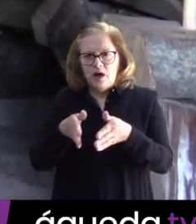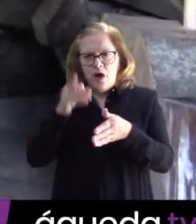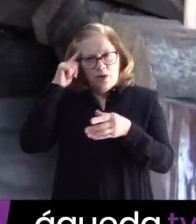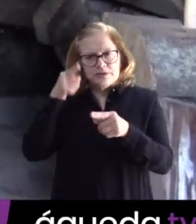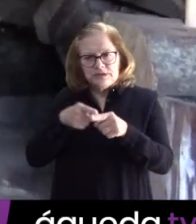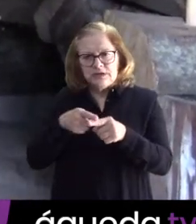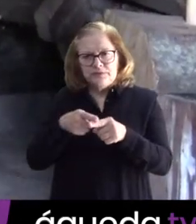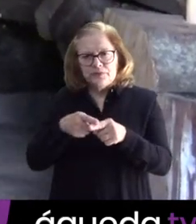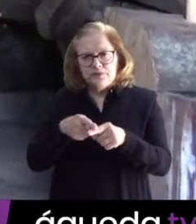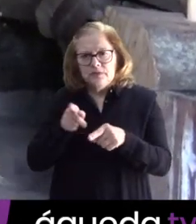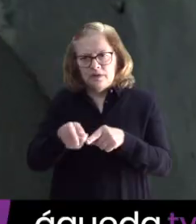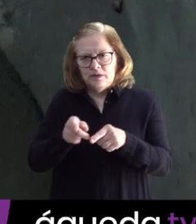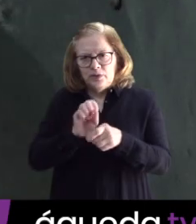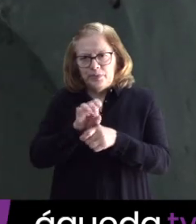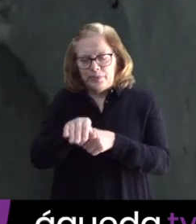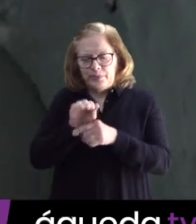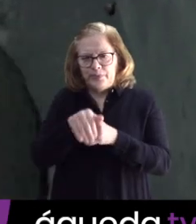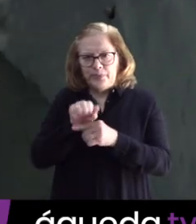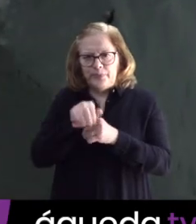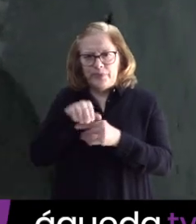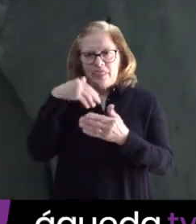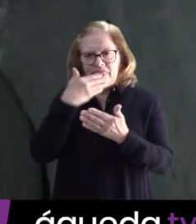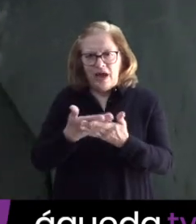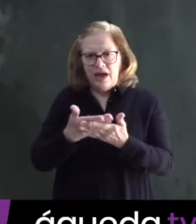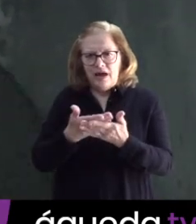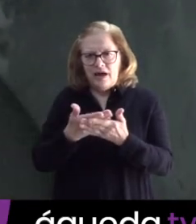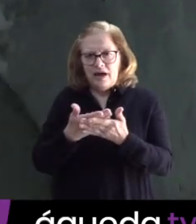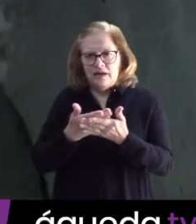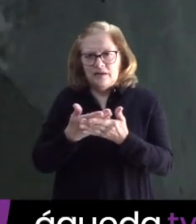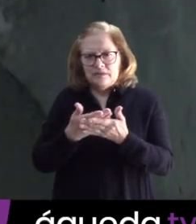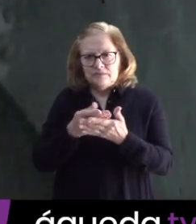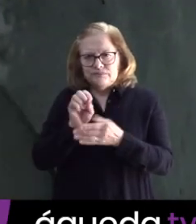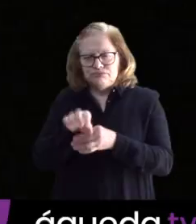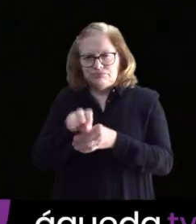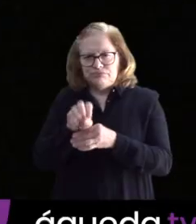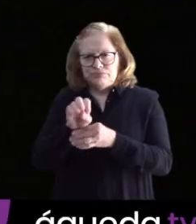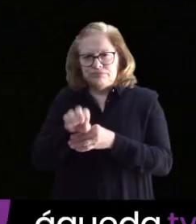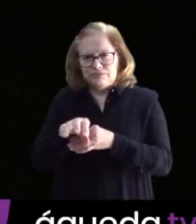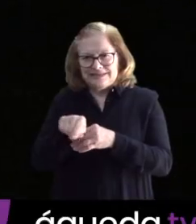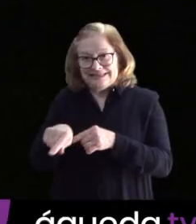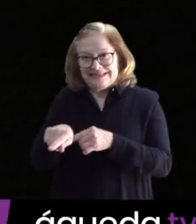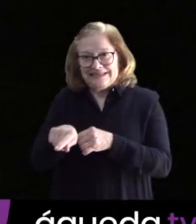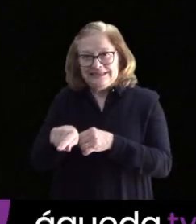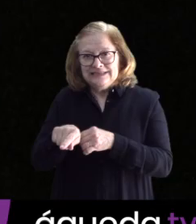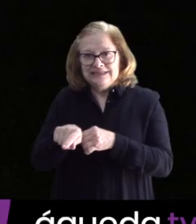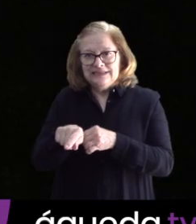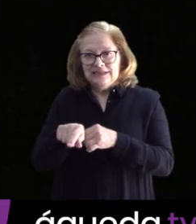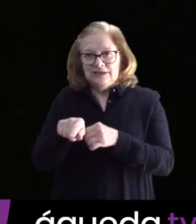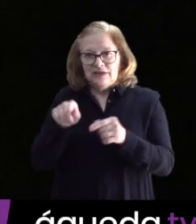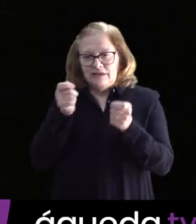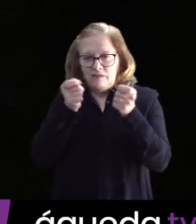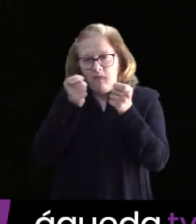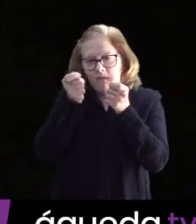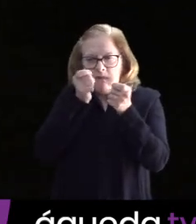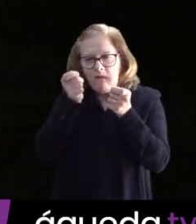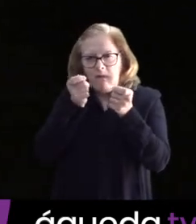que é a caída e a graduação por uma tramela. Esta é